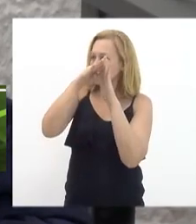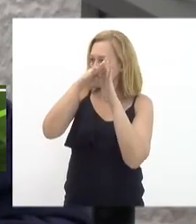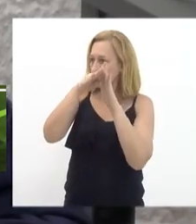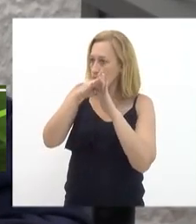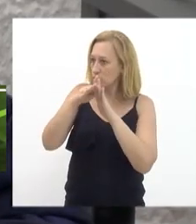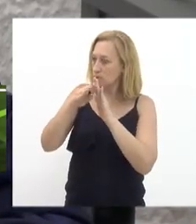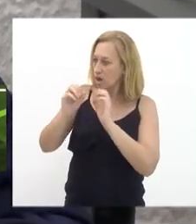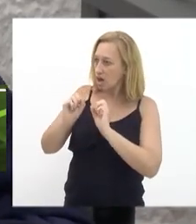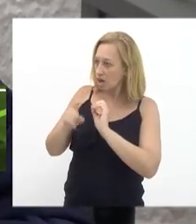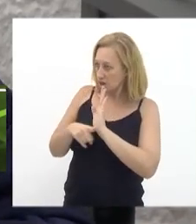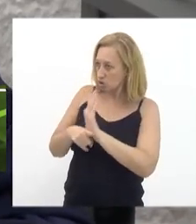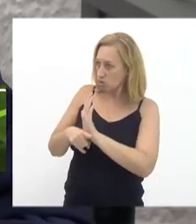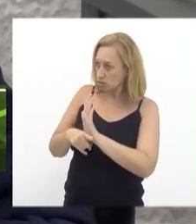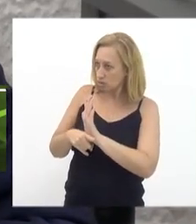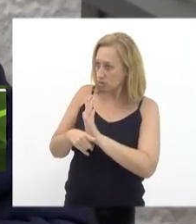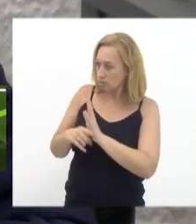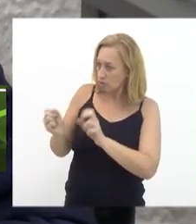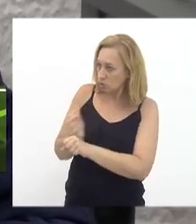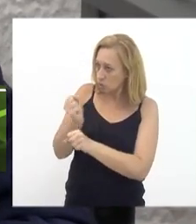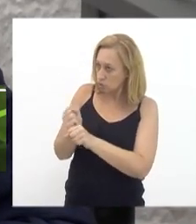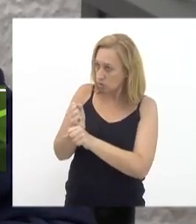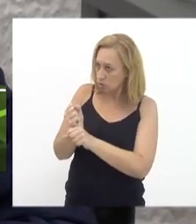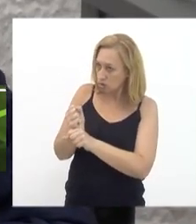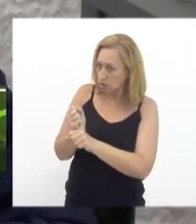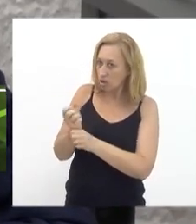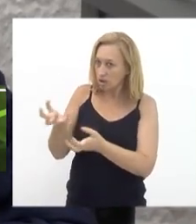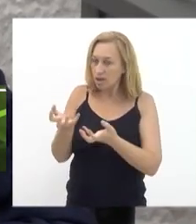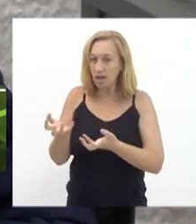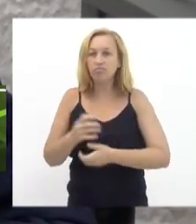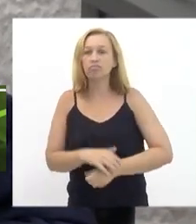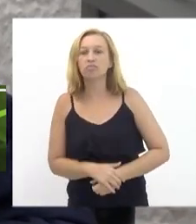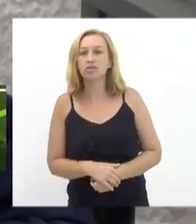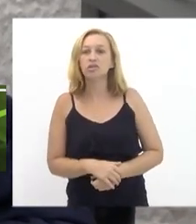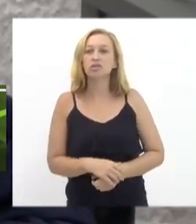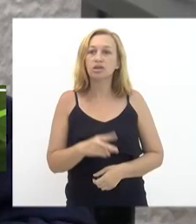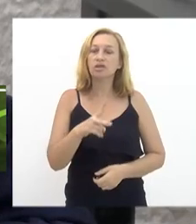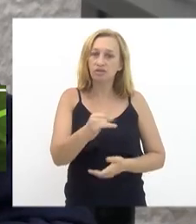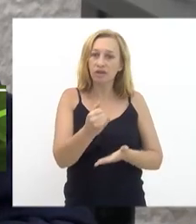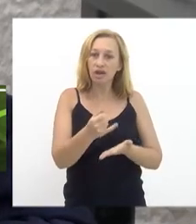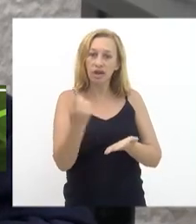pode conseguir só quero gabarito e contrário quer fazer